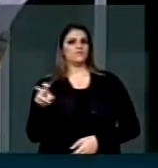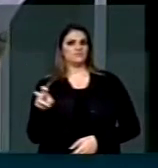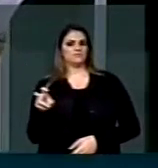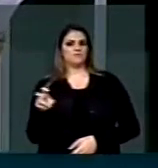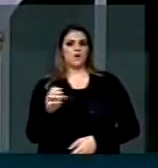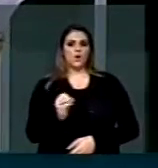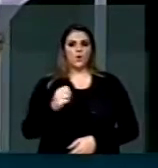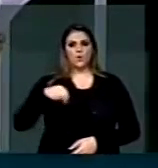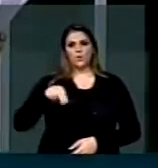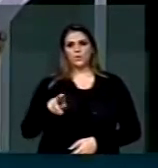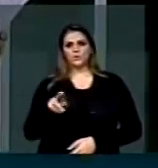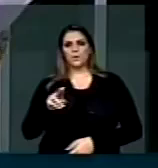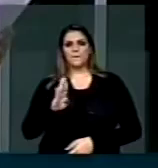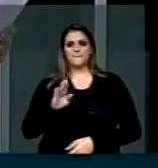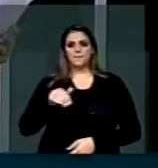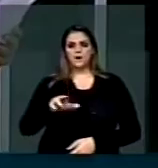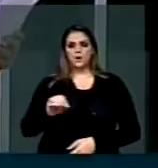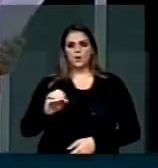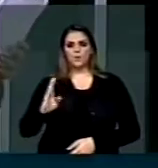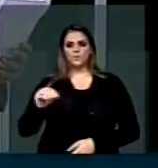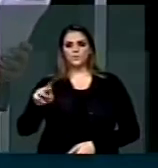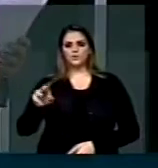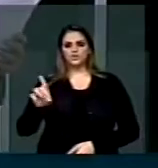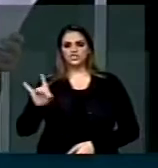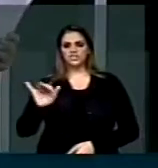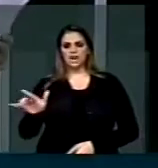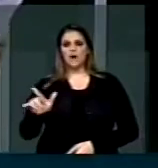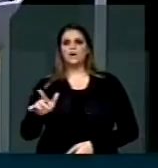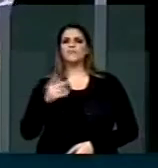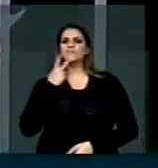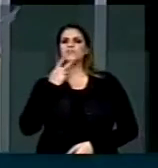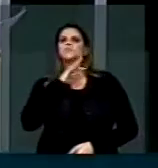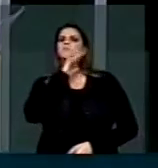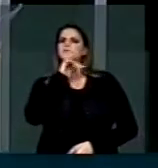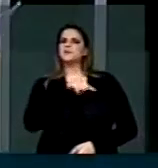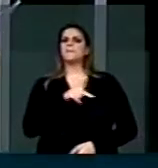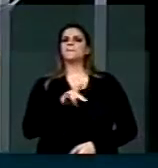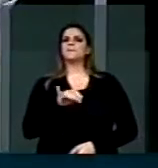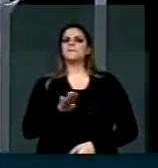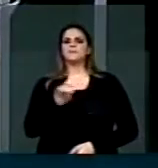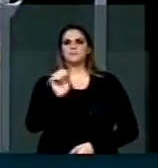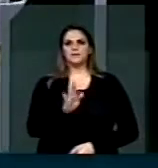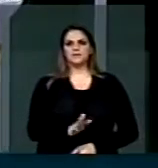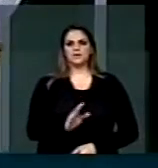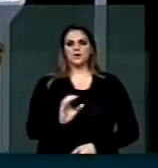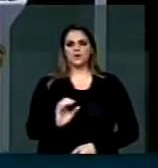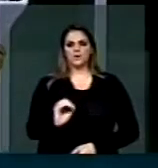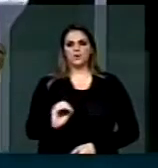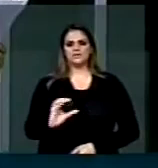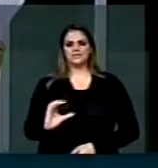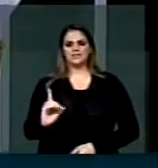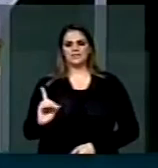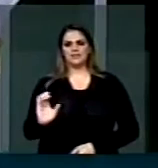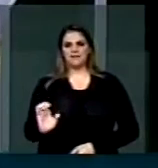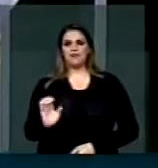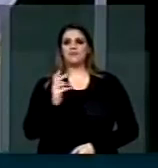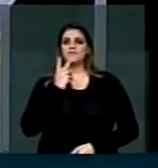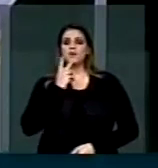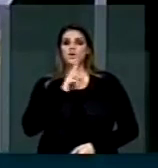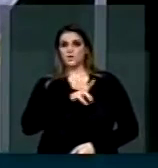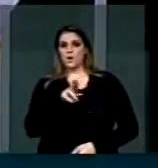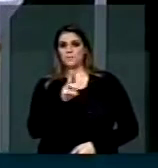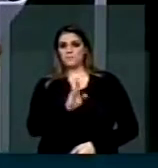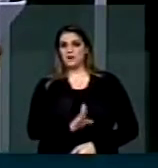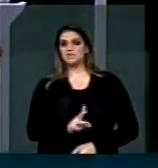Banco Mundial reviram negativamente suas previsões sobre o crescimento do PIB brasileiro. Já a OCDE classificou o nome do Brasil no